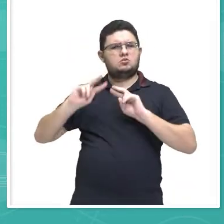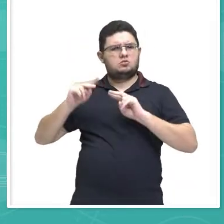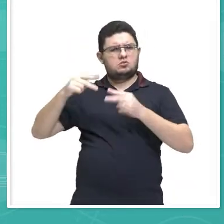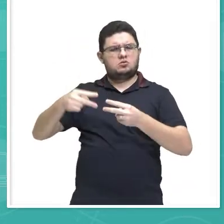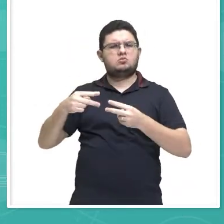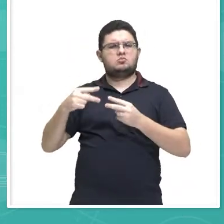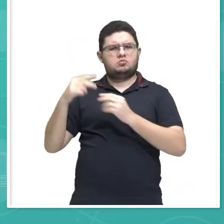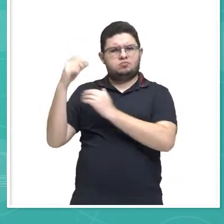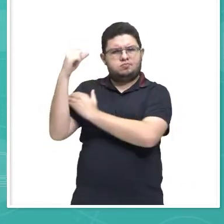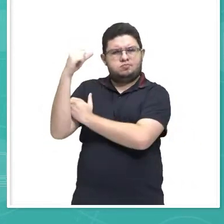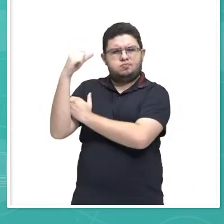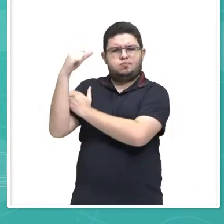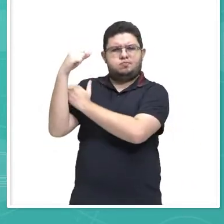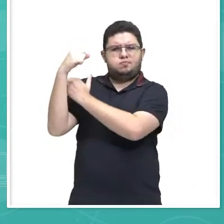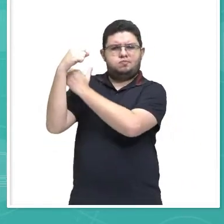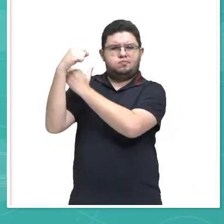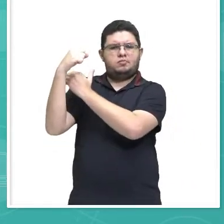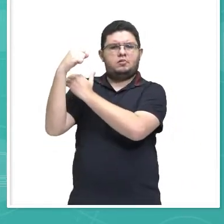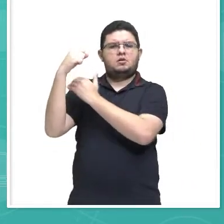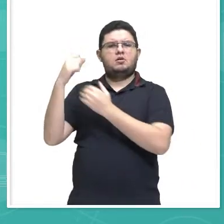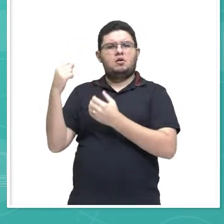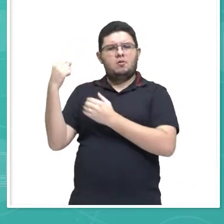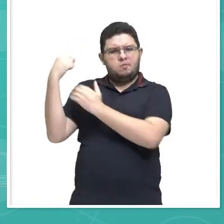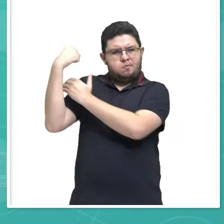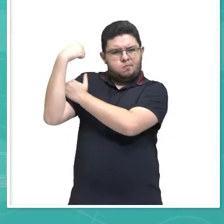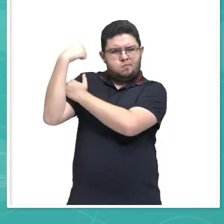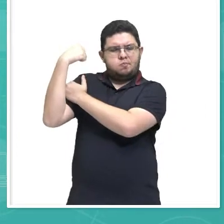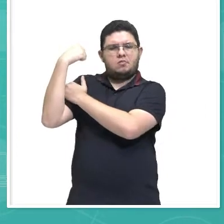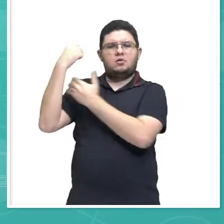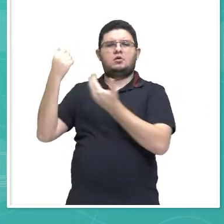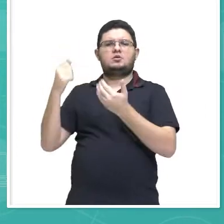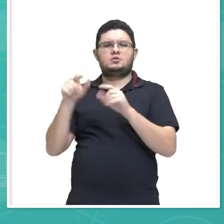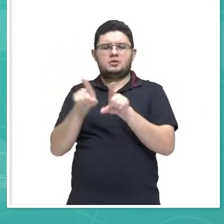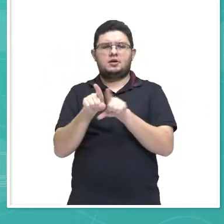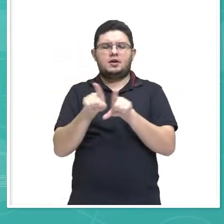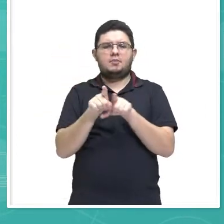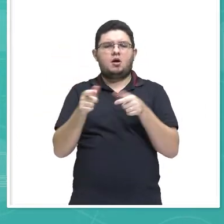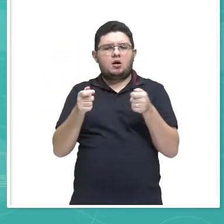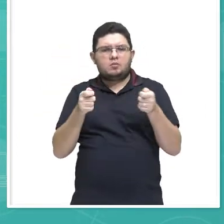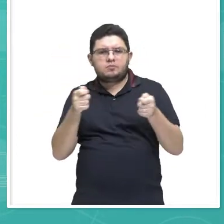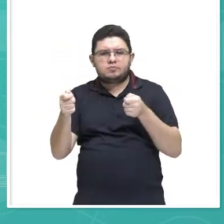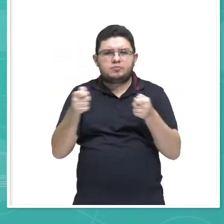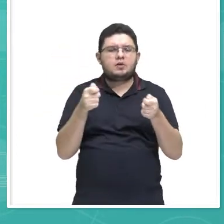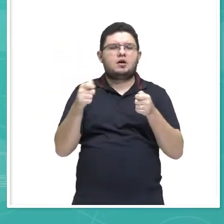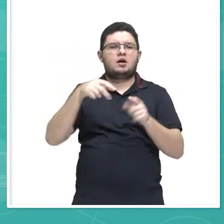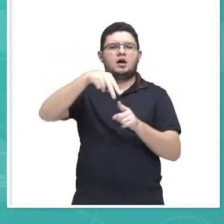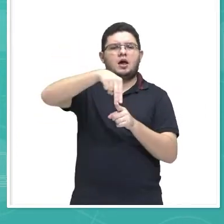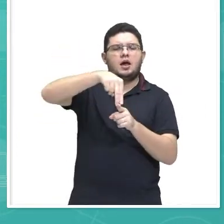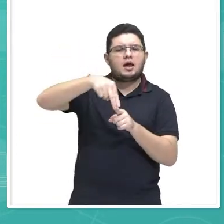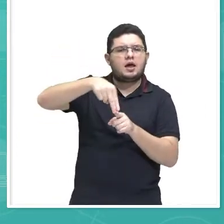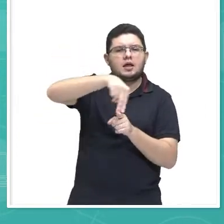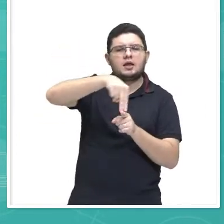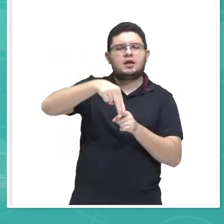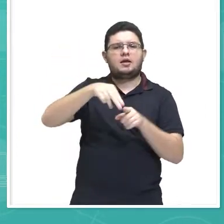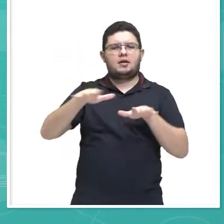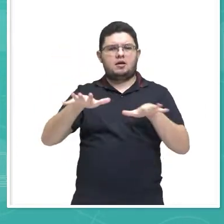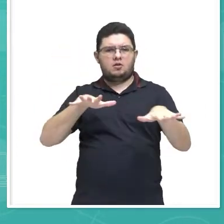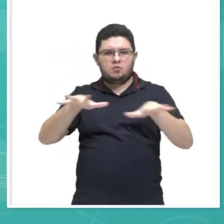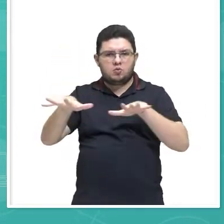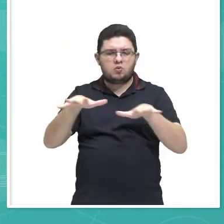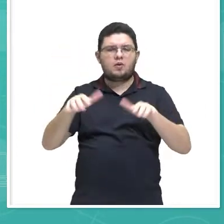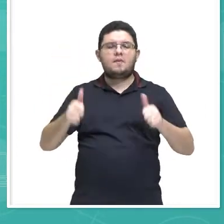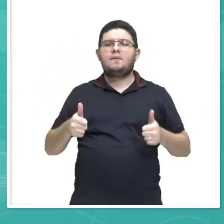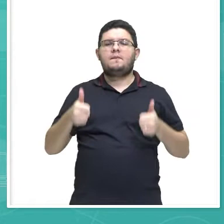físico, desenvolve a força muscular, a coordenação, equilíbrio, né? Então essa parte física, ela